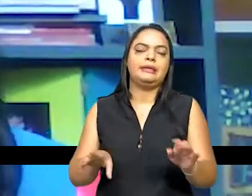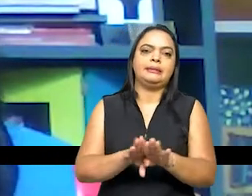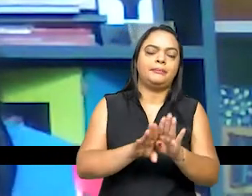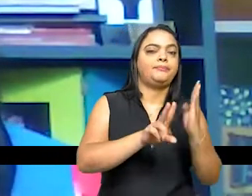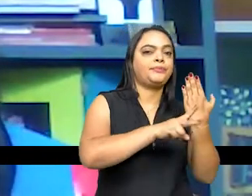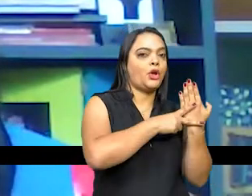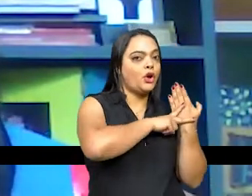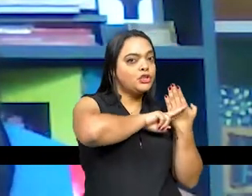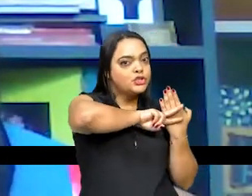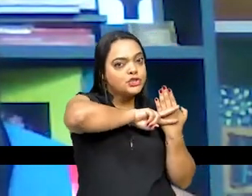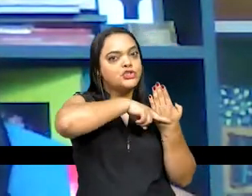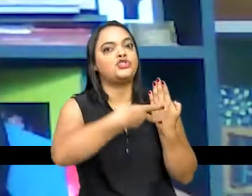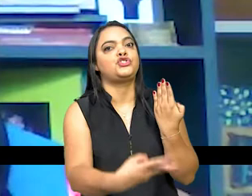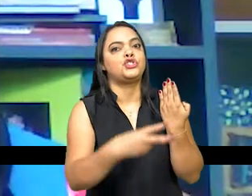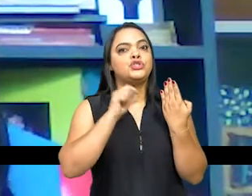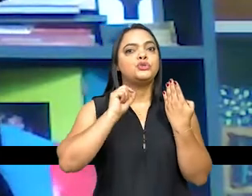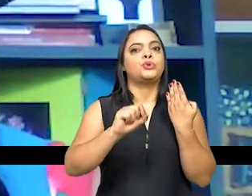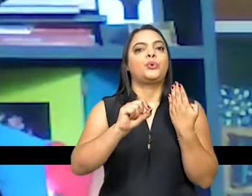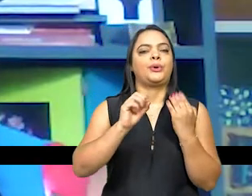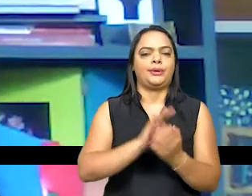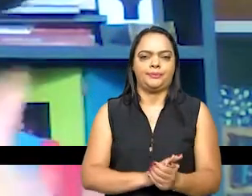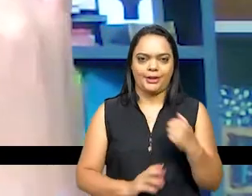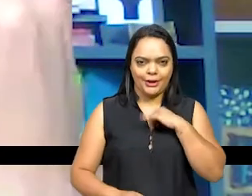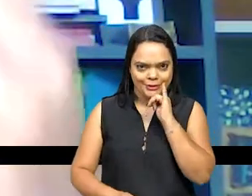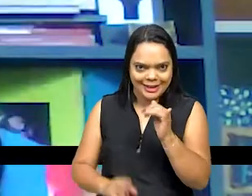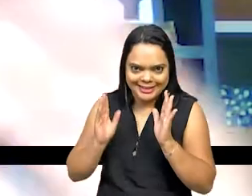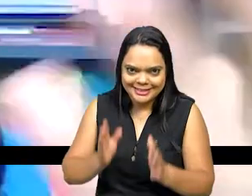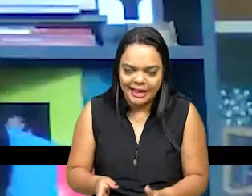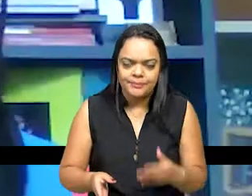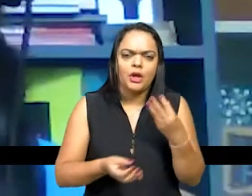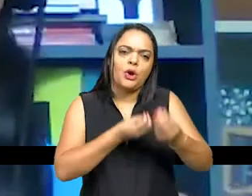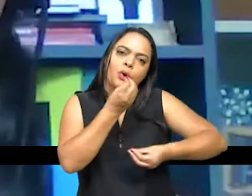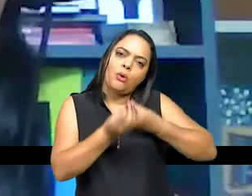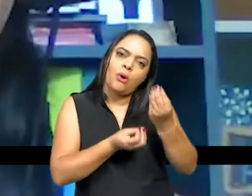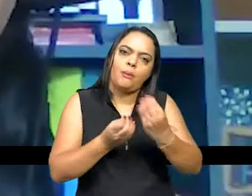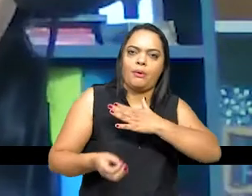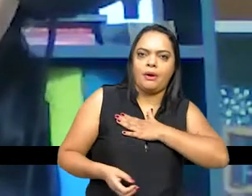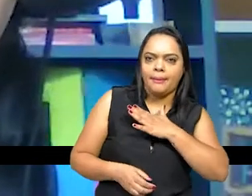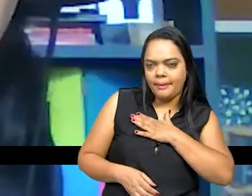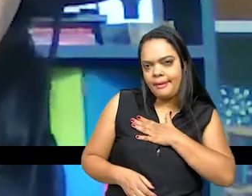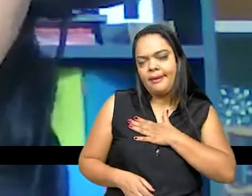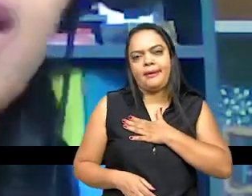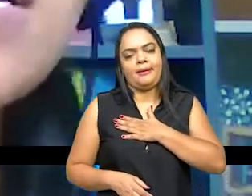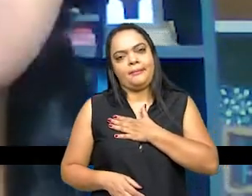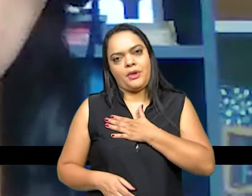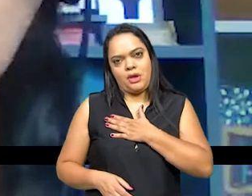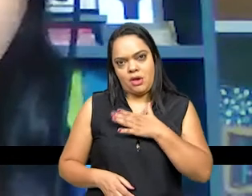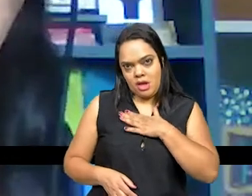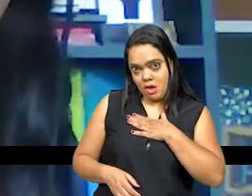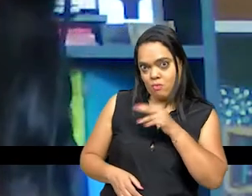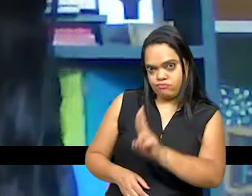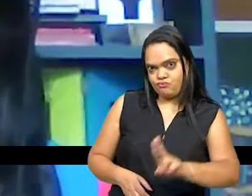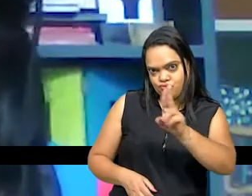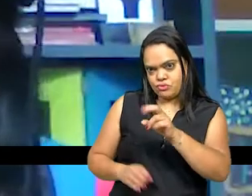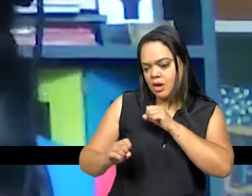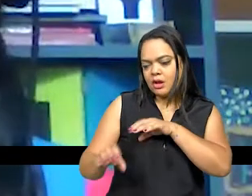desdobramento, que é, né, como eu disse para vocês, como eu levo isso para a formação da educação básica.